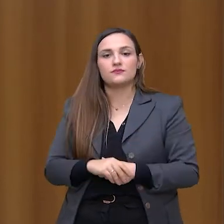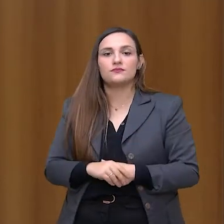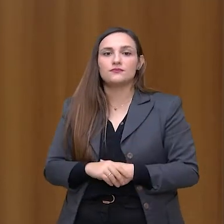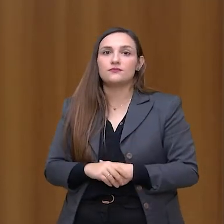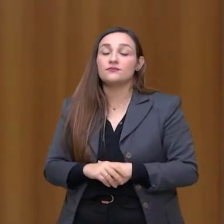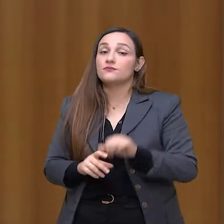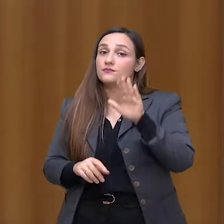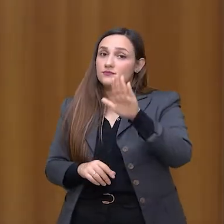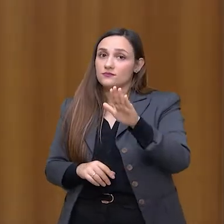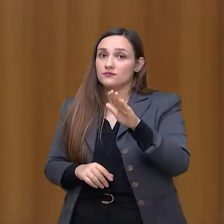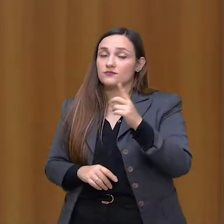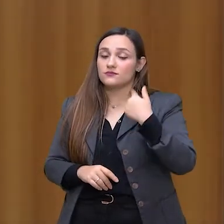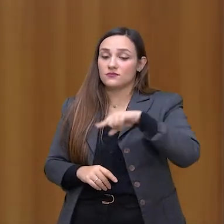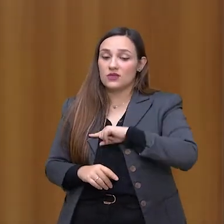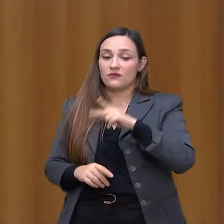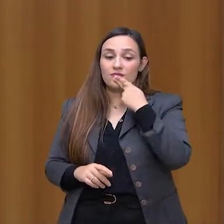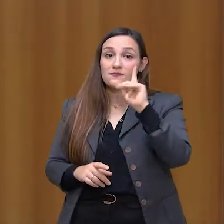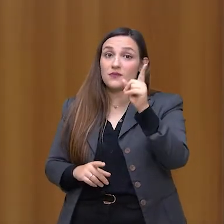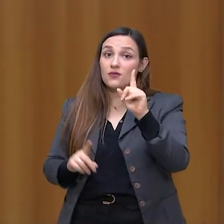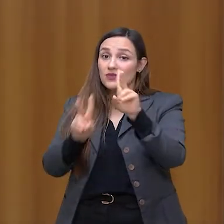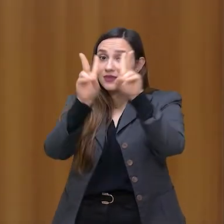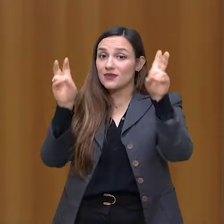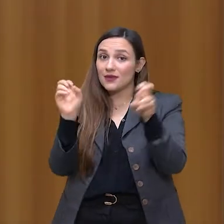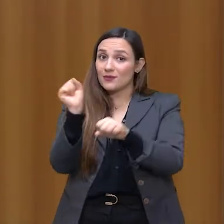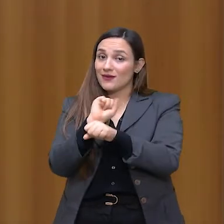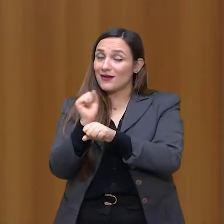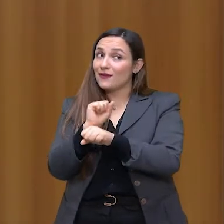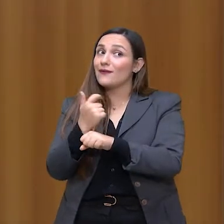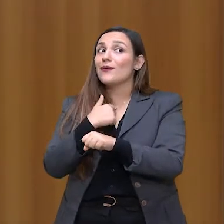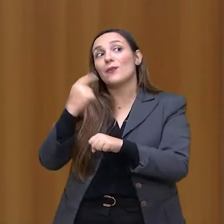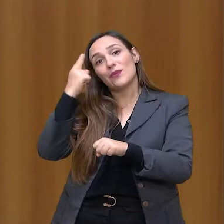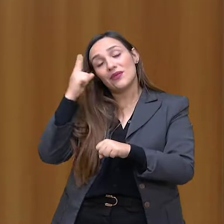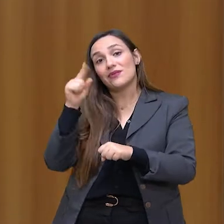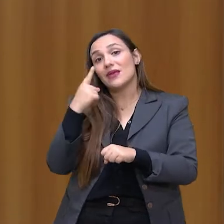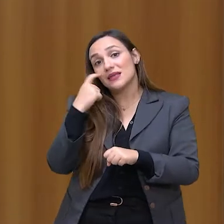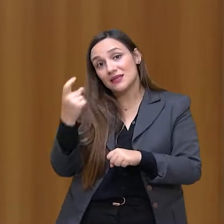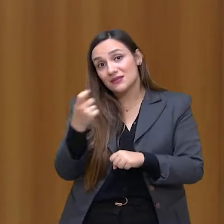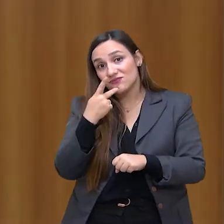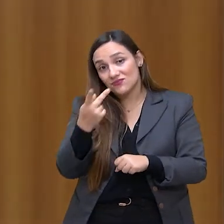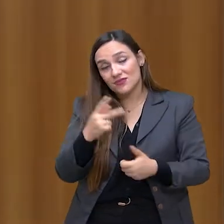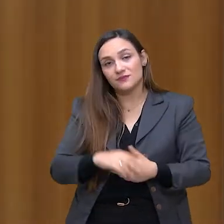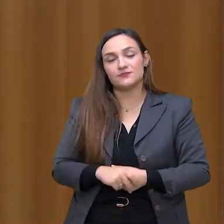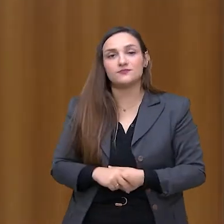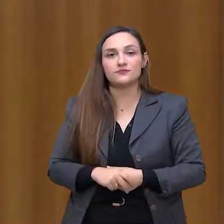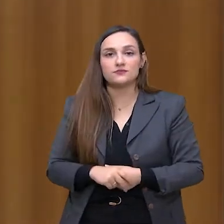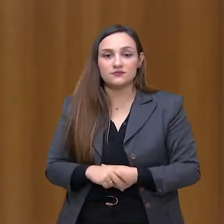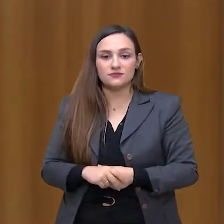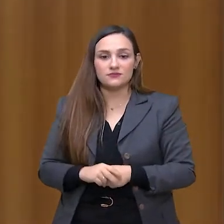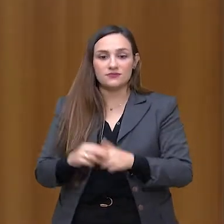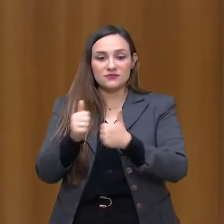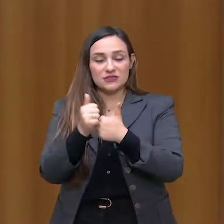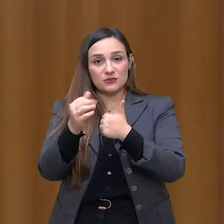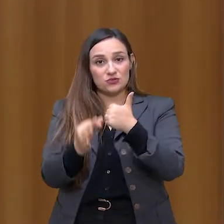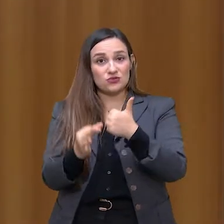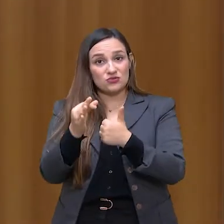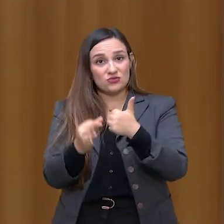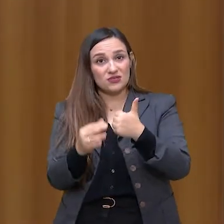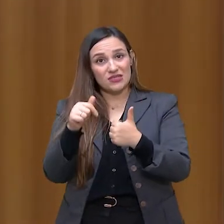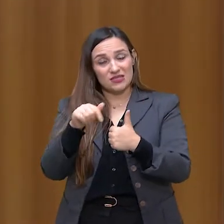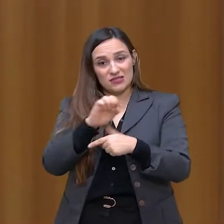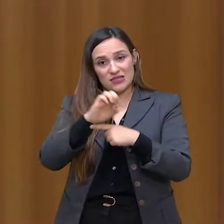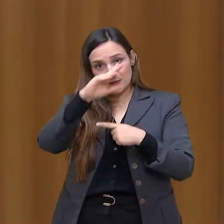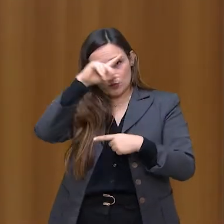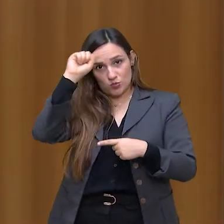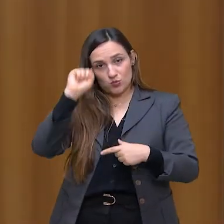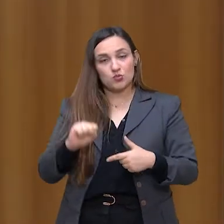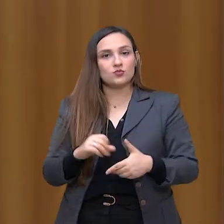a gente não falou uma questão do carro, que eu acho interessante pontuar aqui, Fernanda. O Tribunal de Justiça de Mato Grosso do Sul,